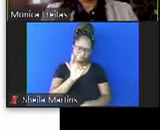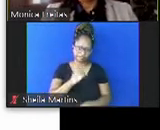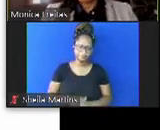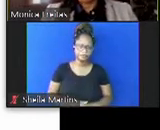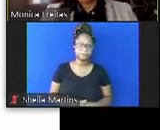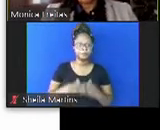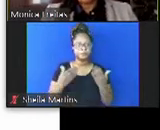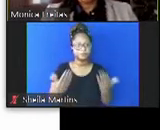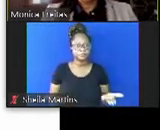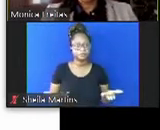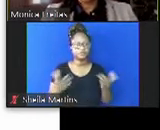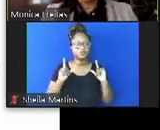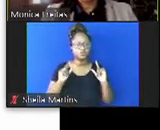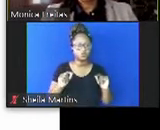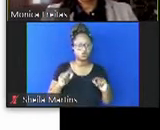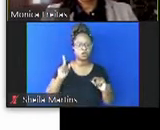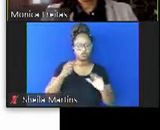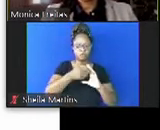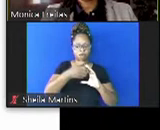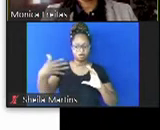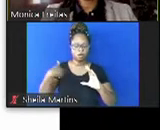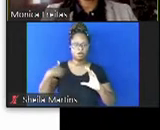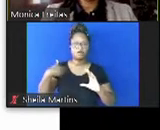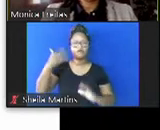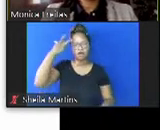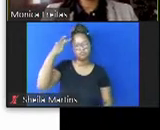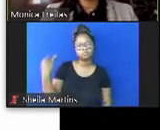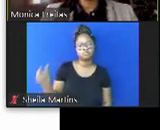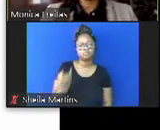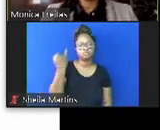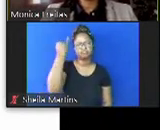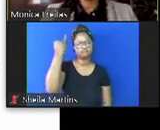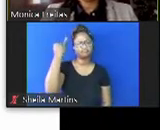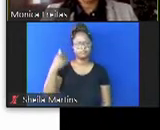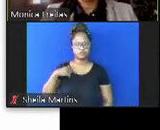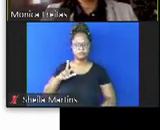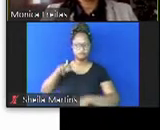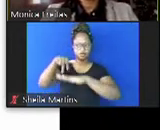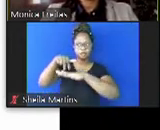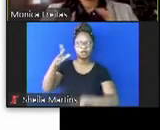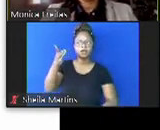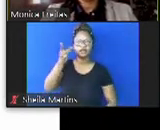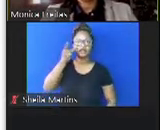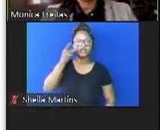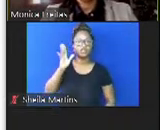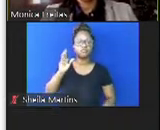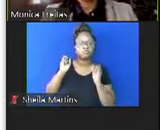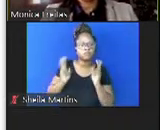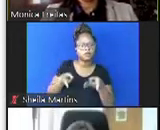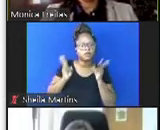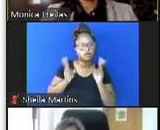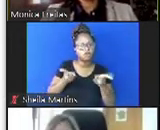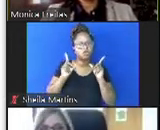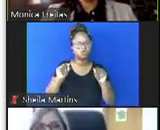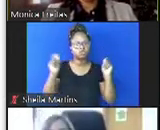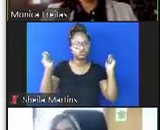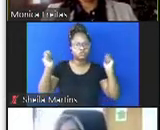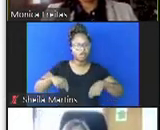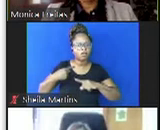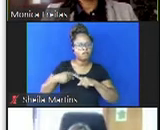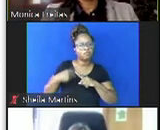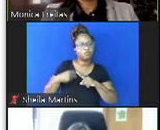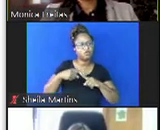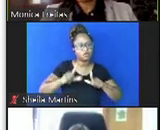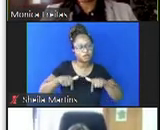Então, uma característica que eu considero muito importante, quando eu estive na Alemanha, eu já observava toda uma movimentação em relação